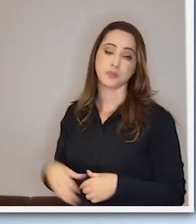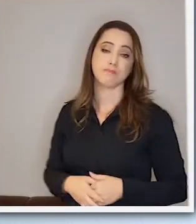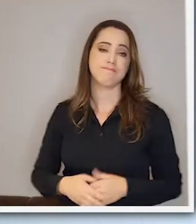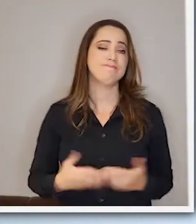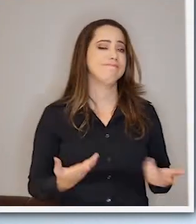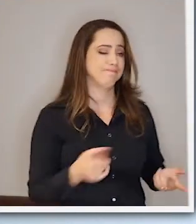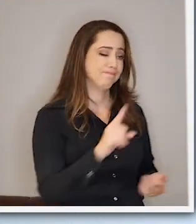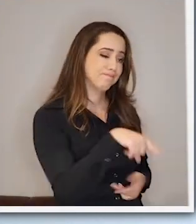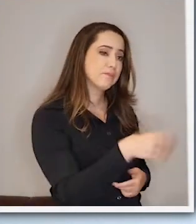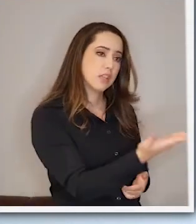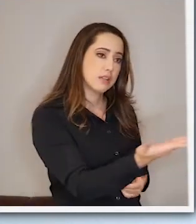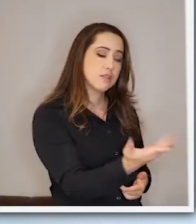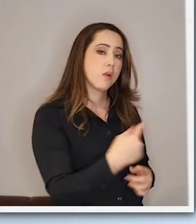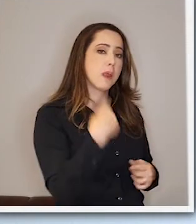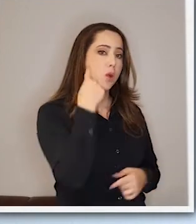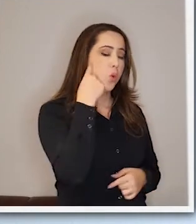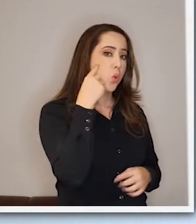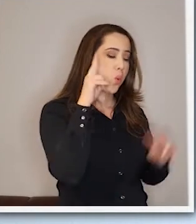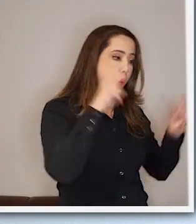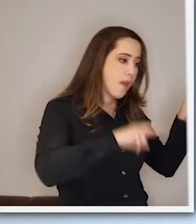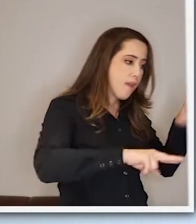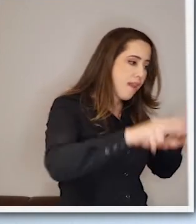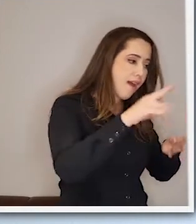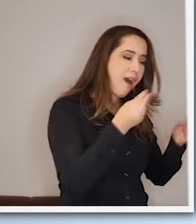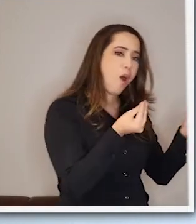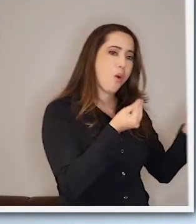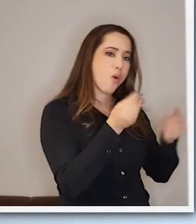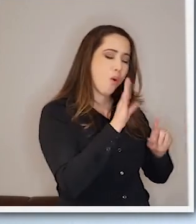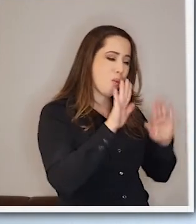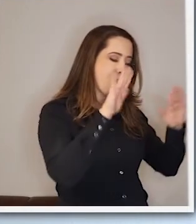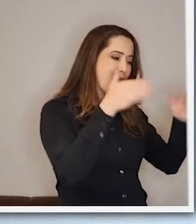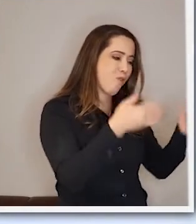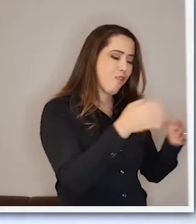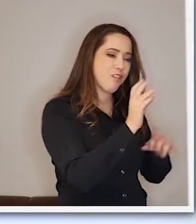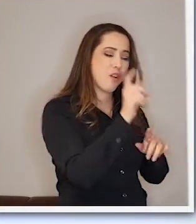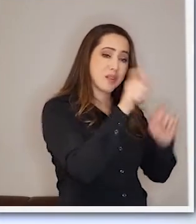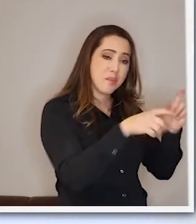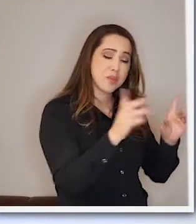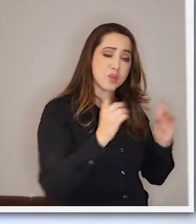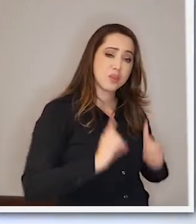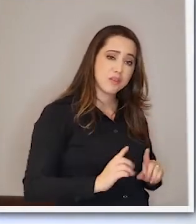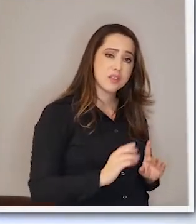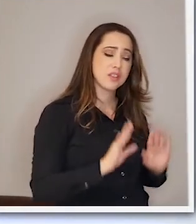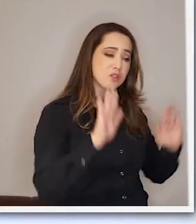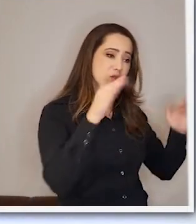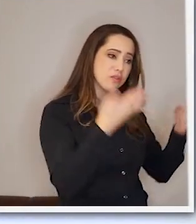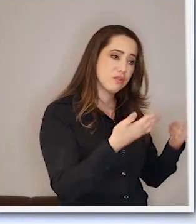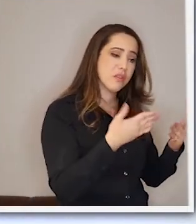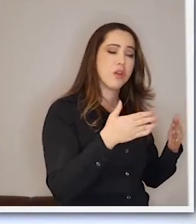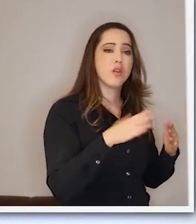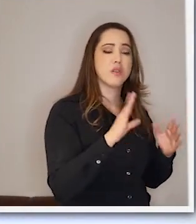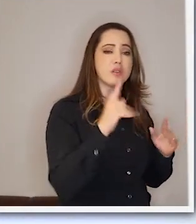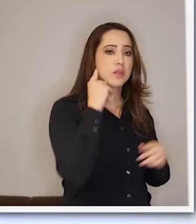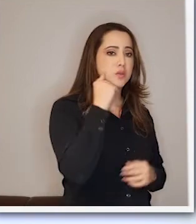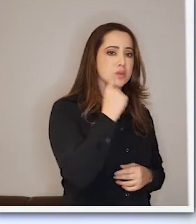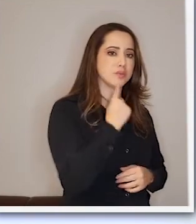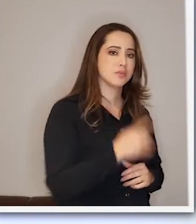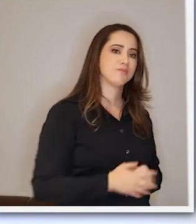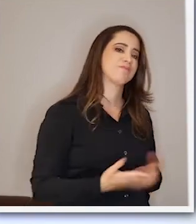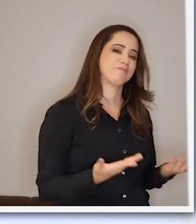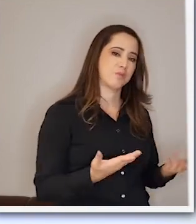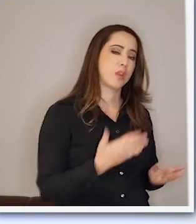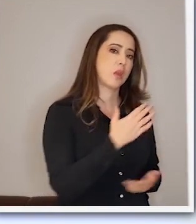se, nossa, ele é surdo. E aí, né? como a gente faz esse preconceito? O olhar social sobre a pessoa com deficiência, o olhar social sobre a pessoa surda. E